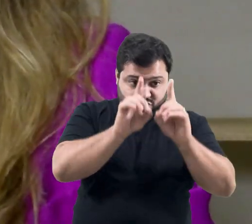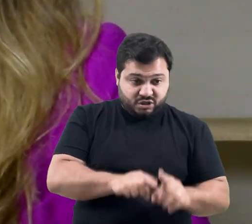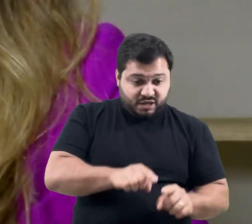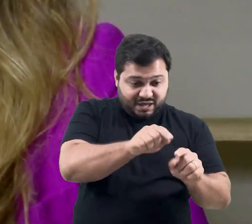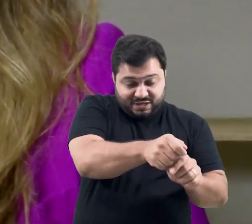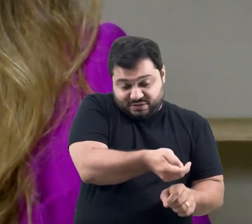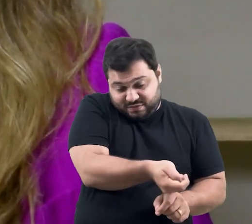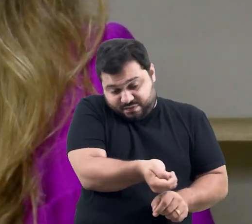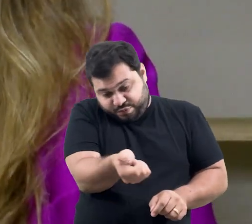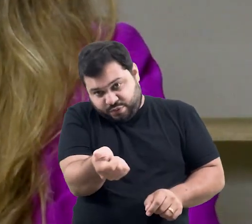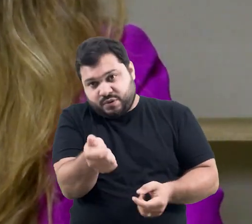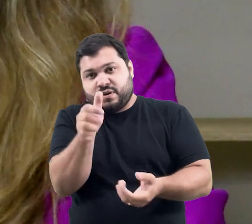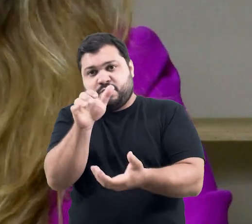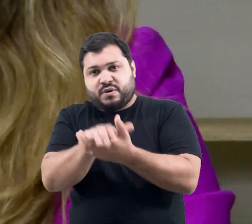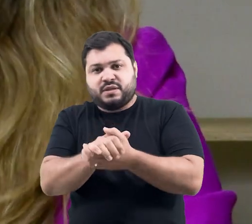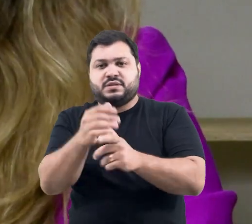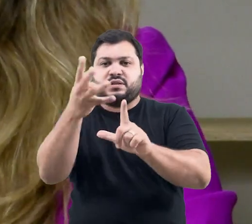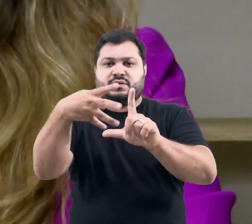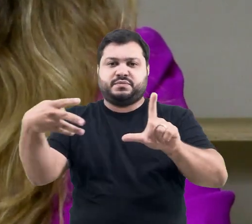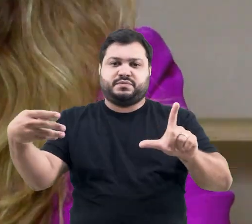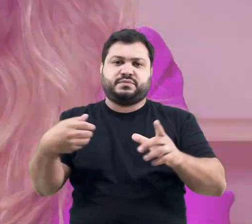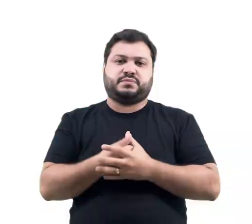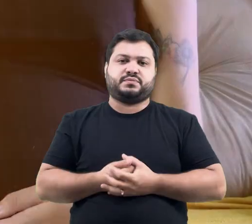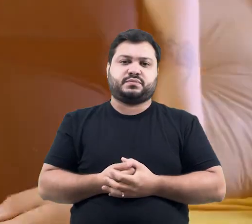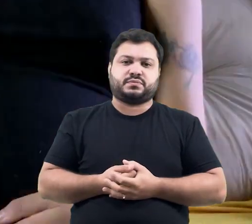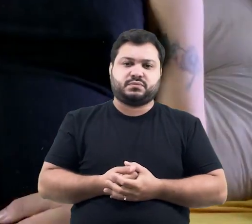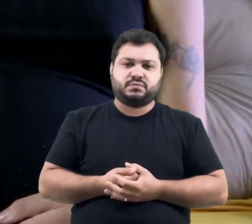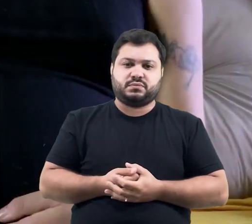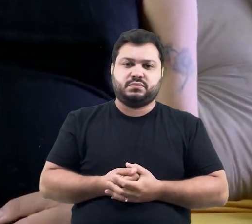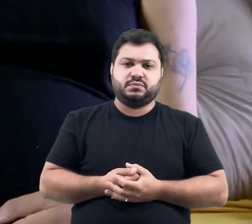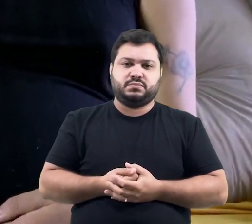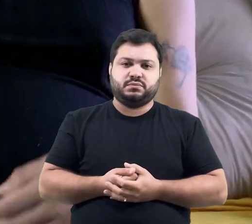esticar aqueles direitos para os casais homoafetivos.